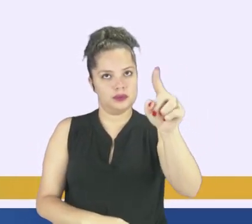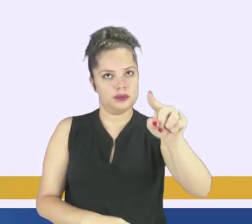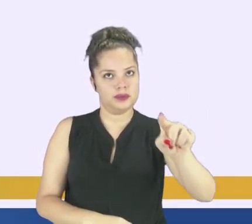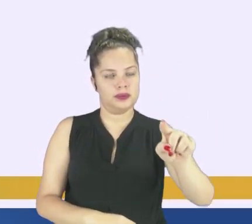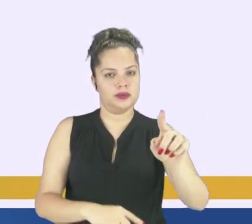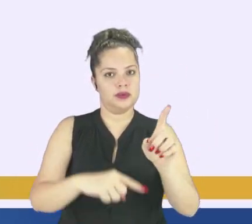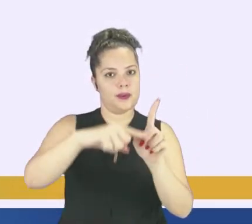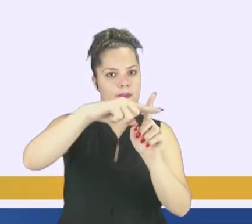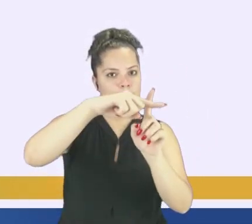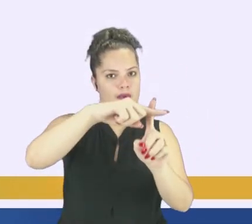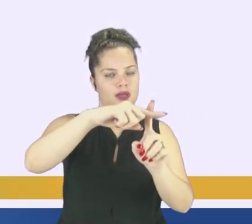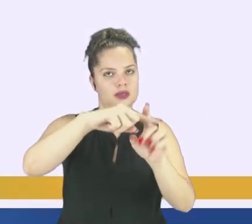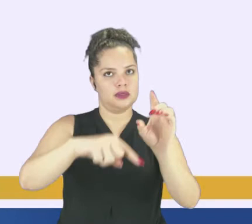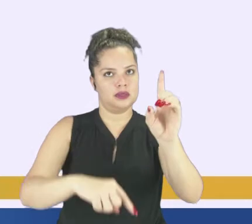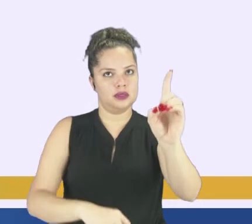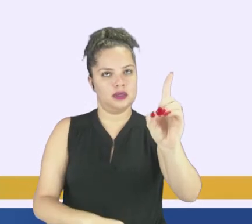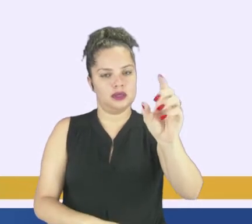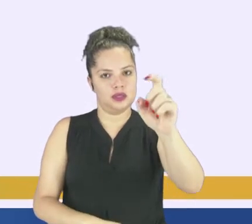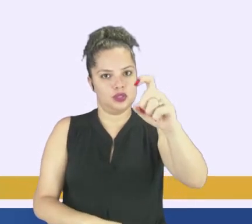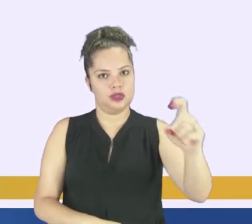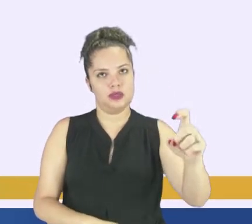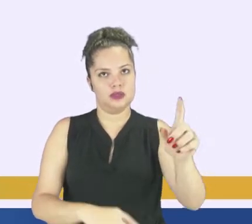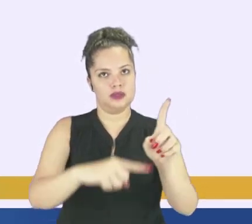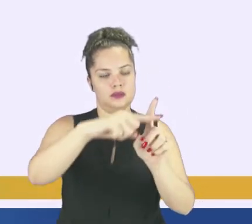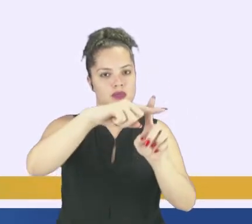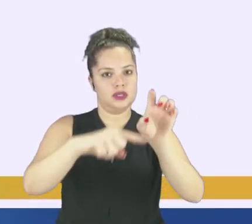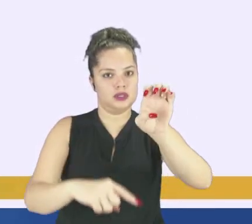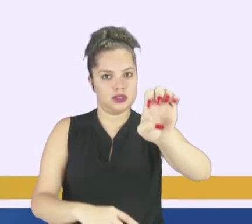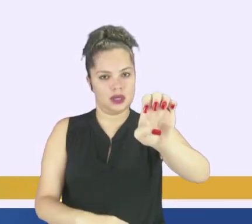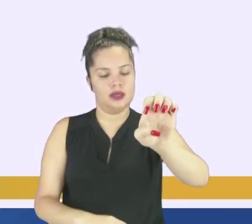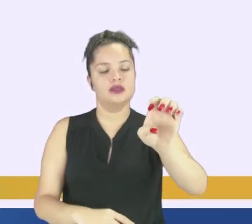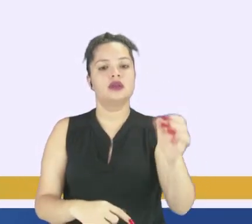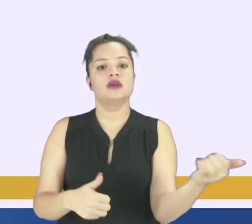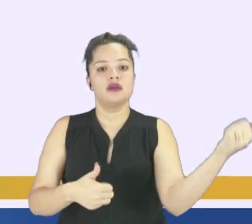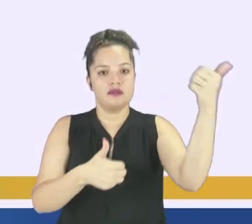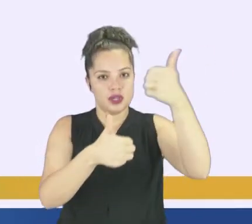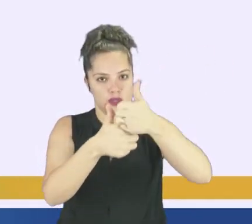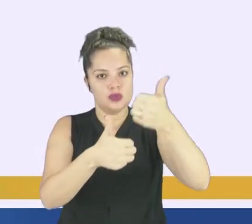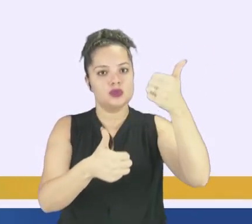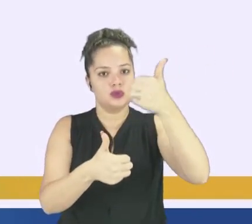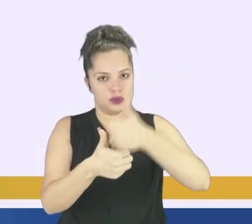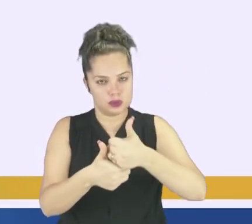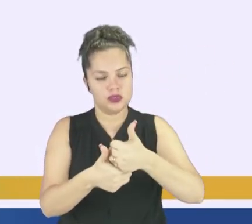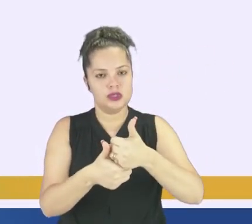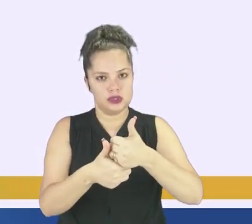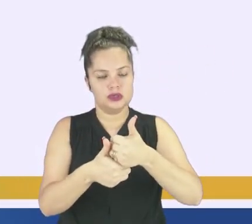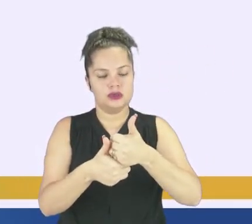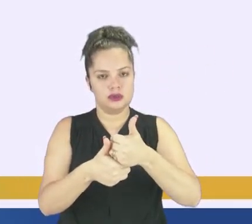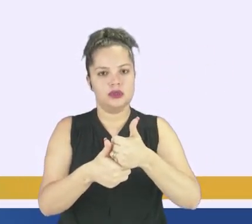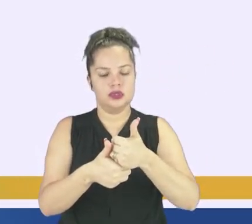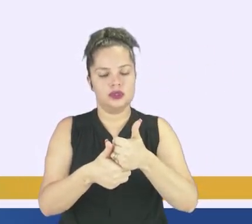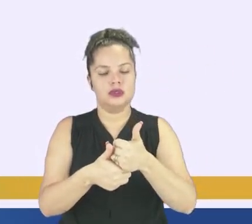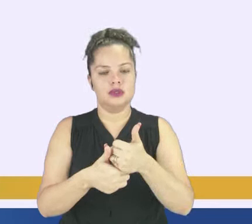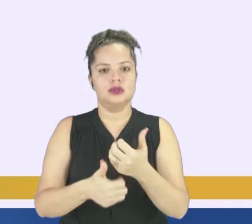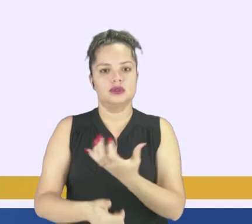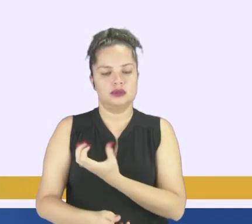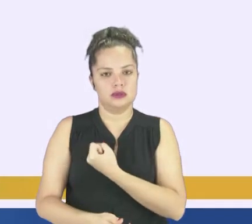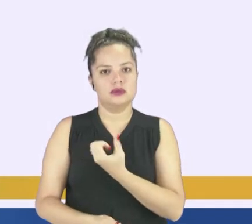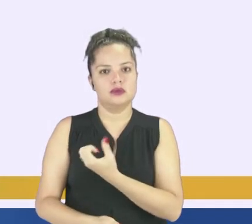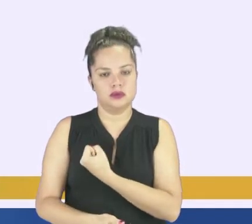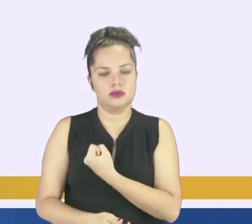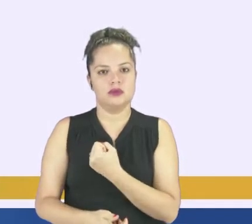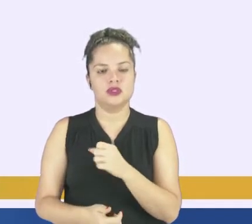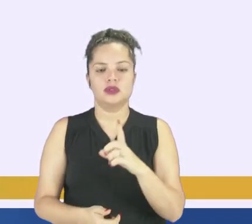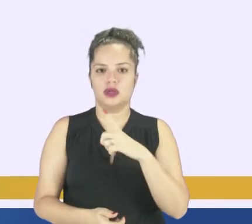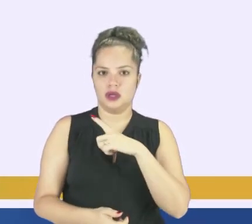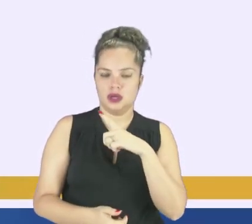ela advém do grau do quociente igual ao grau do polinômio menos o grau do dividendo. E aí nós temos o